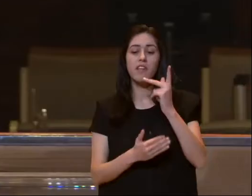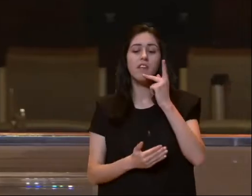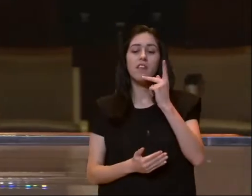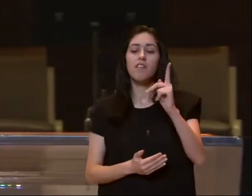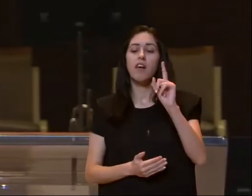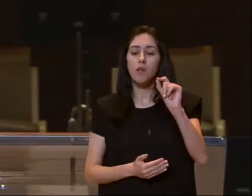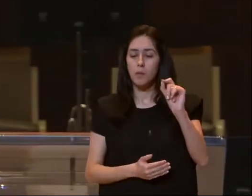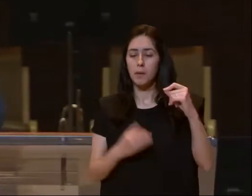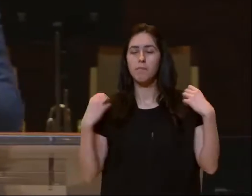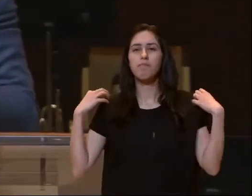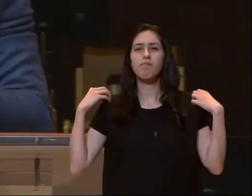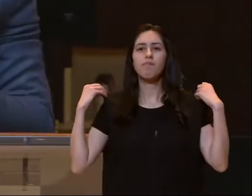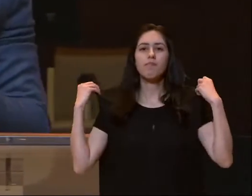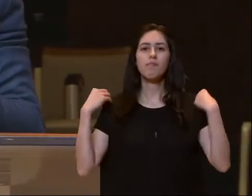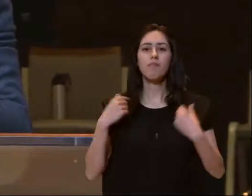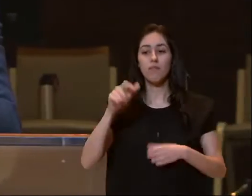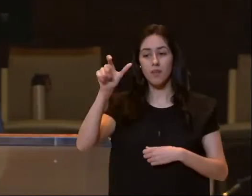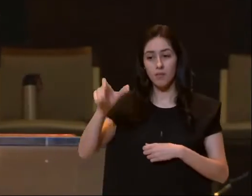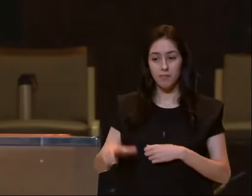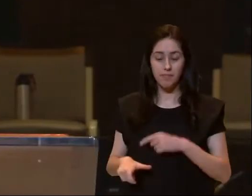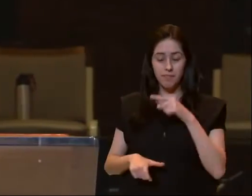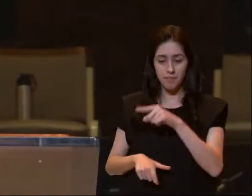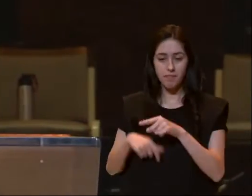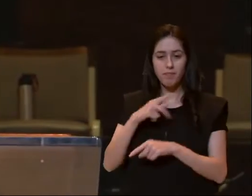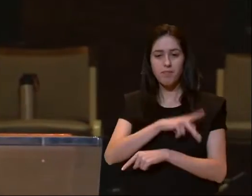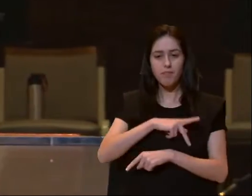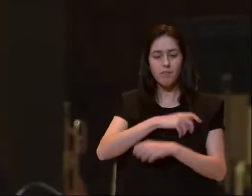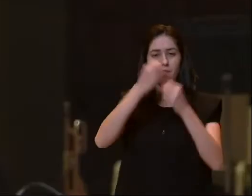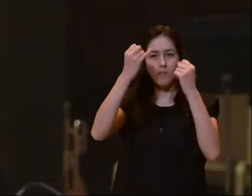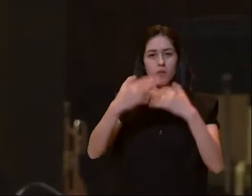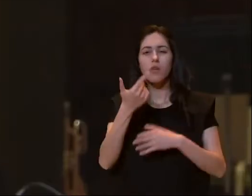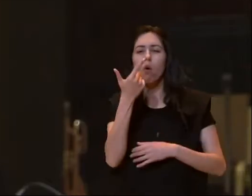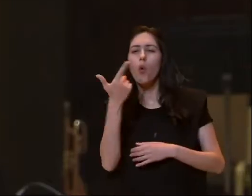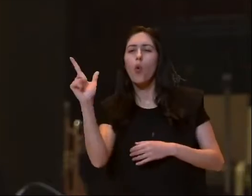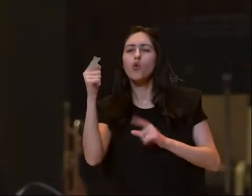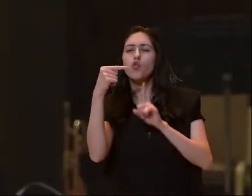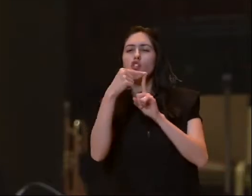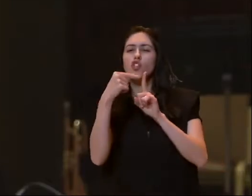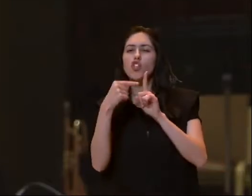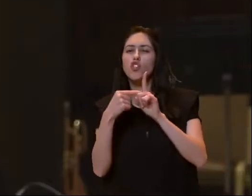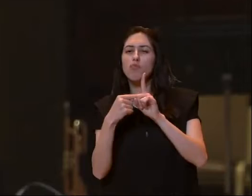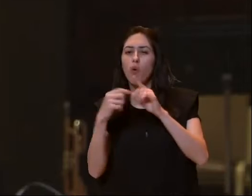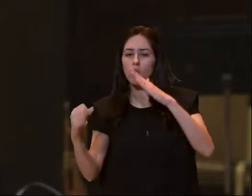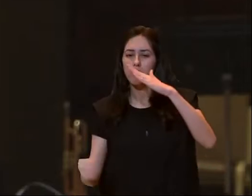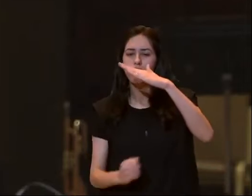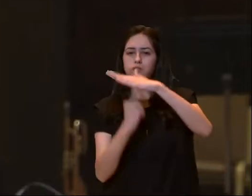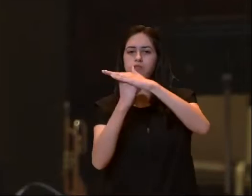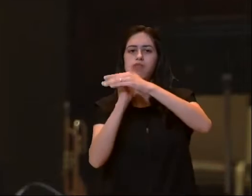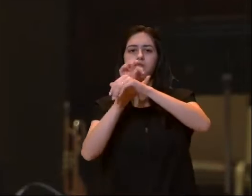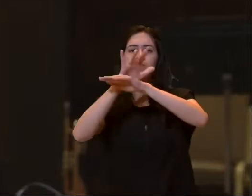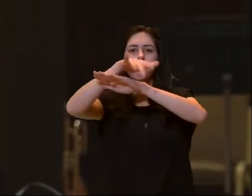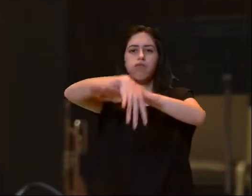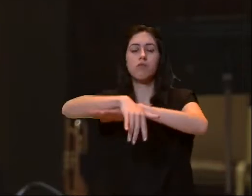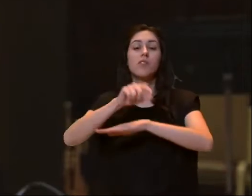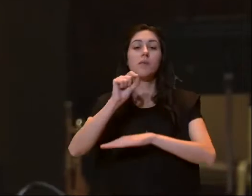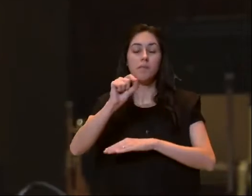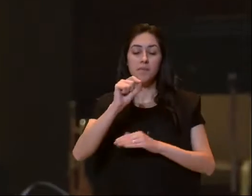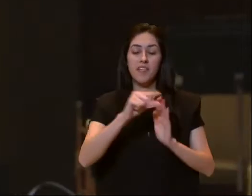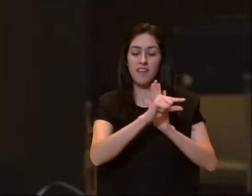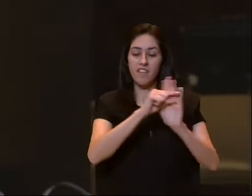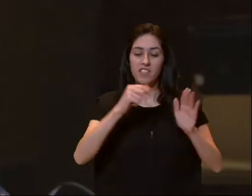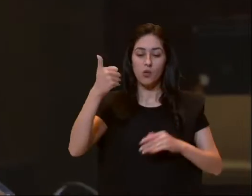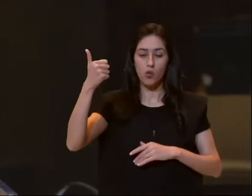falando de um outro tipo de transbordar. O último transbordamento, versículo